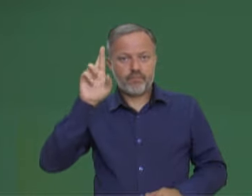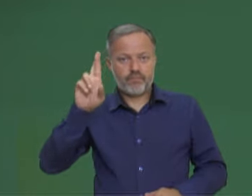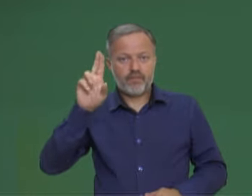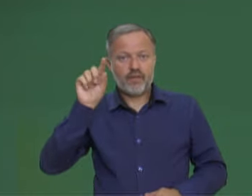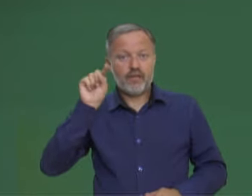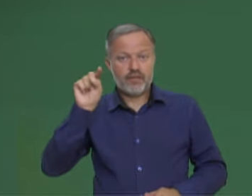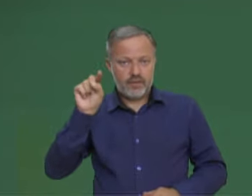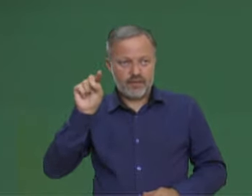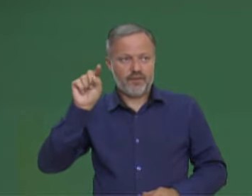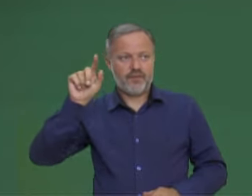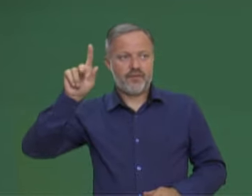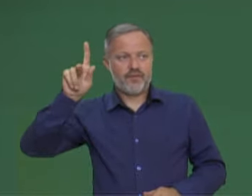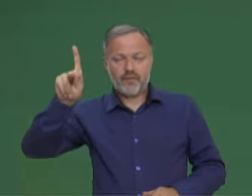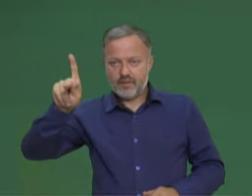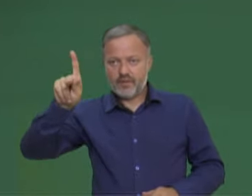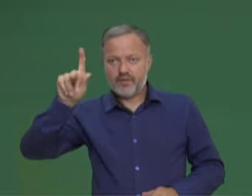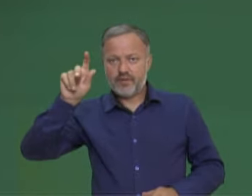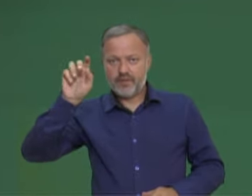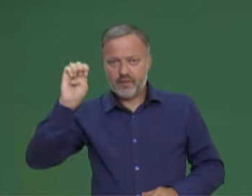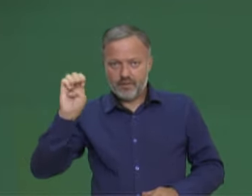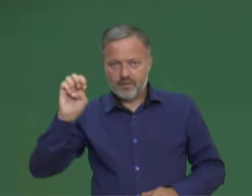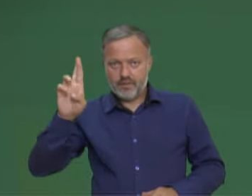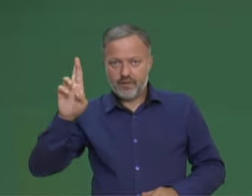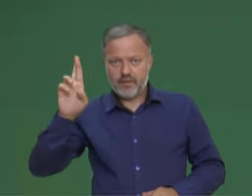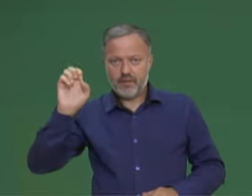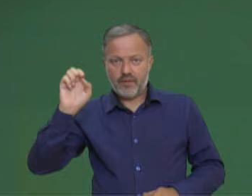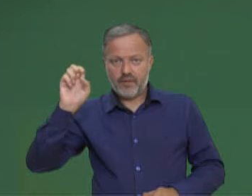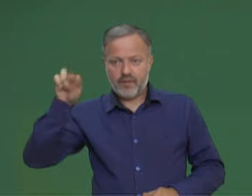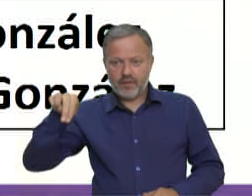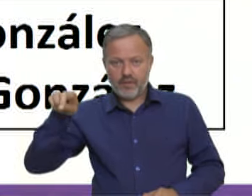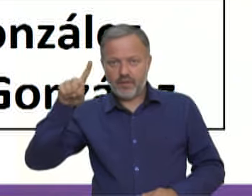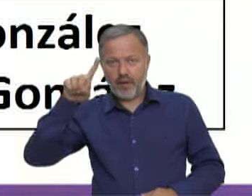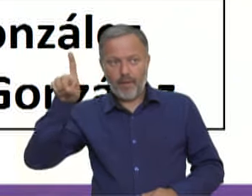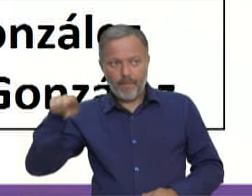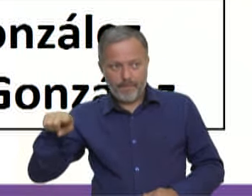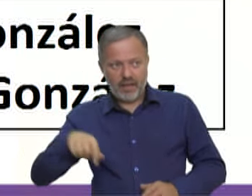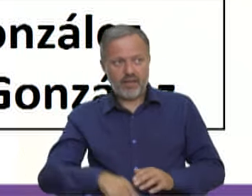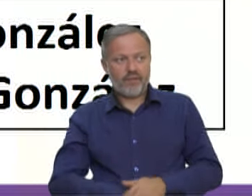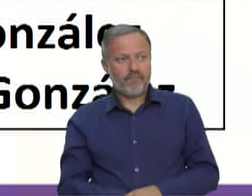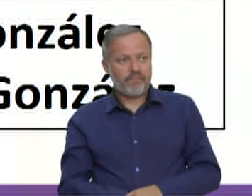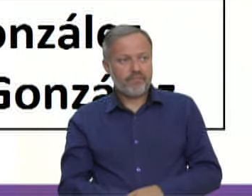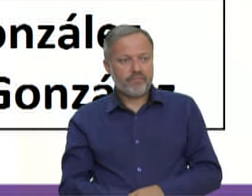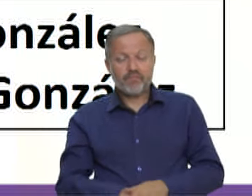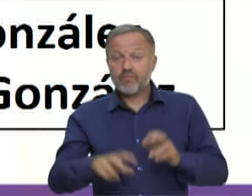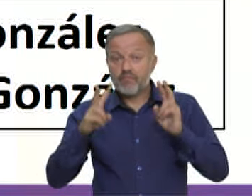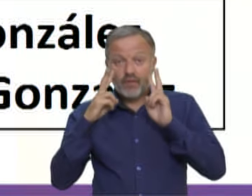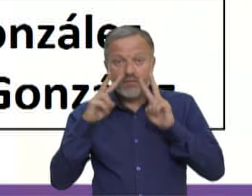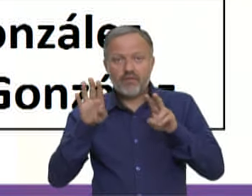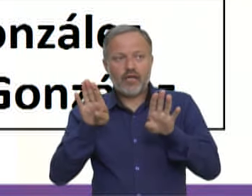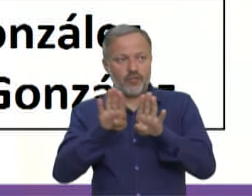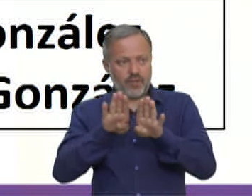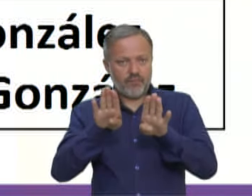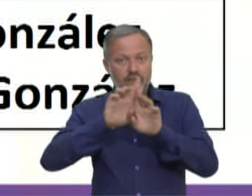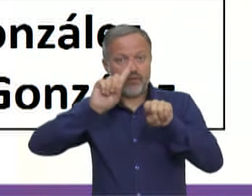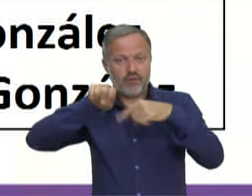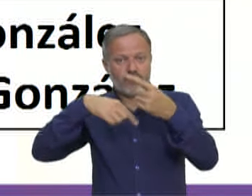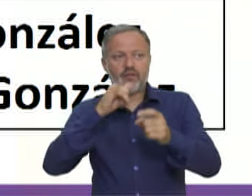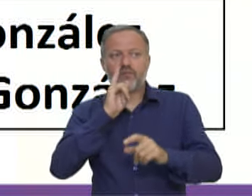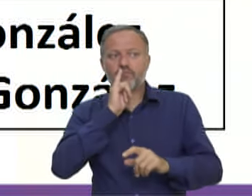Hoje é muito difícil as pessoas falarem senhorita, certo? Senhor ou senhora, mas don